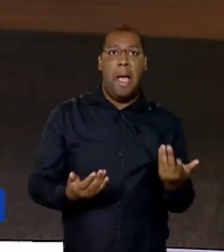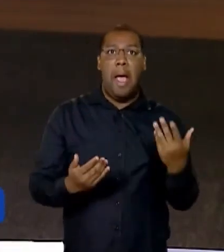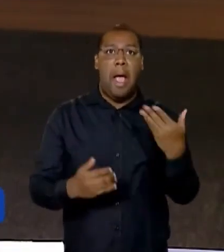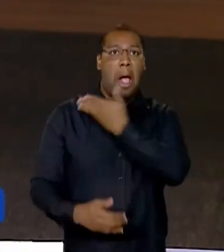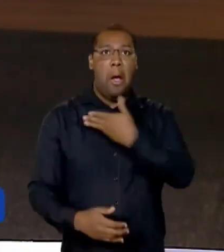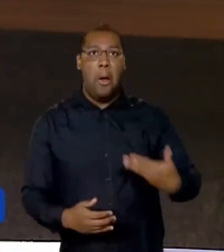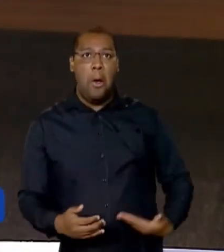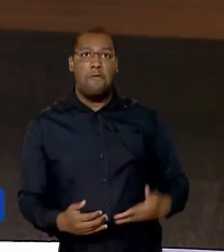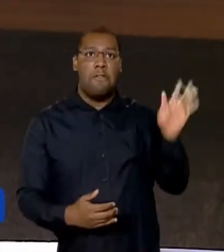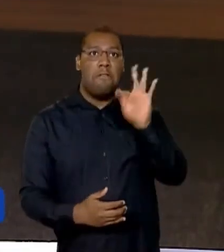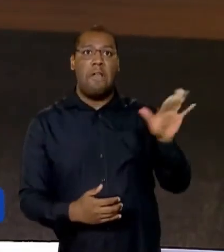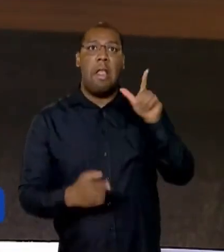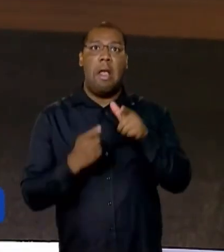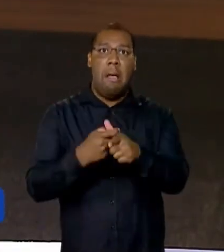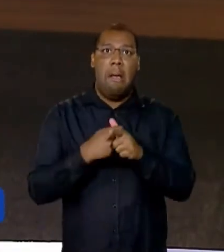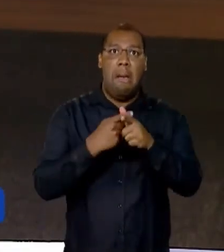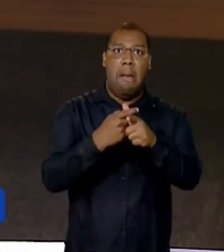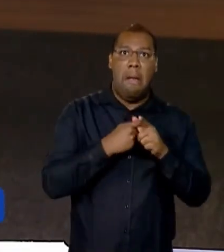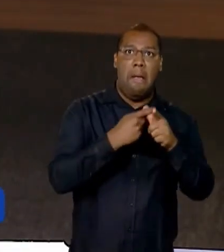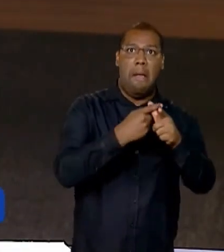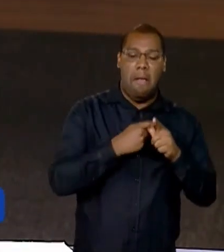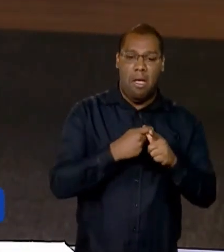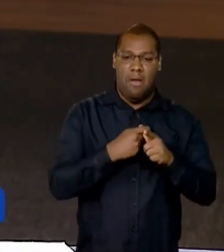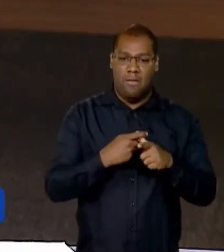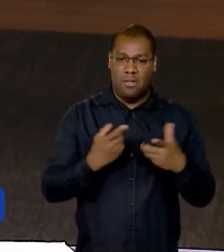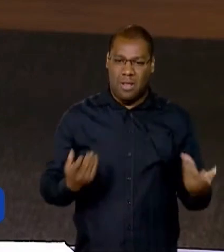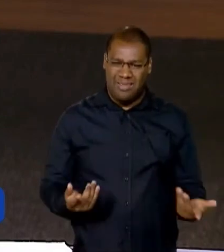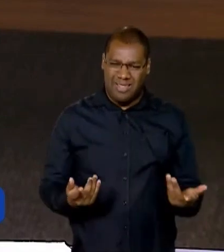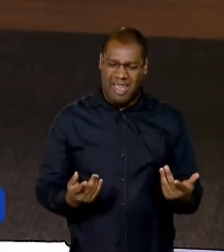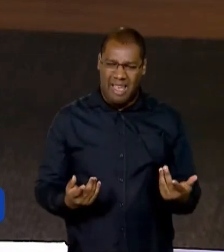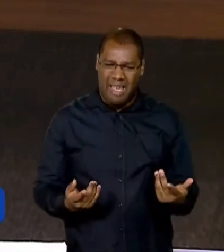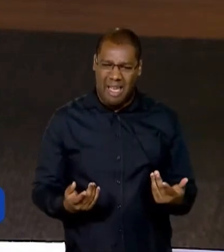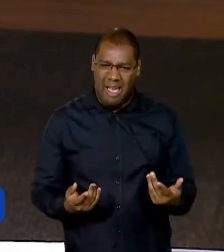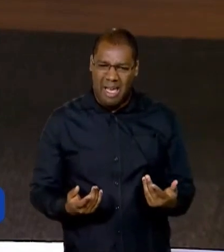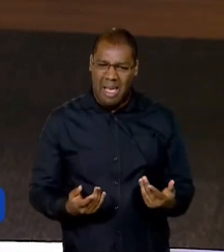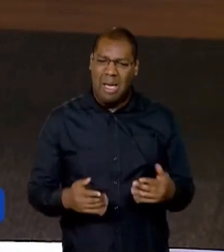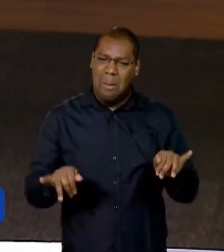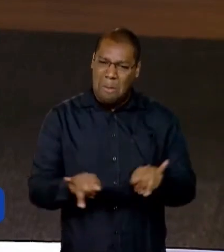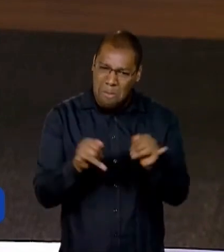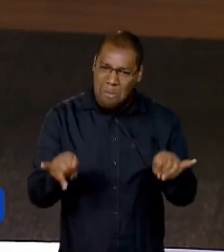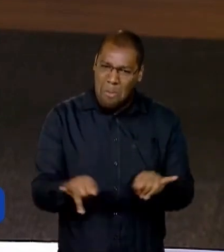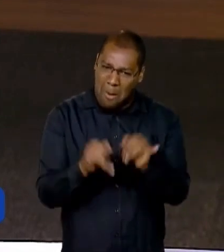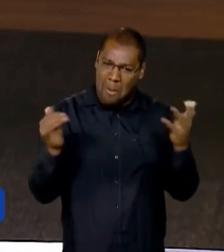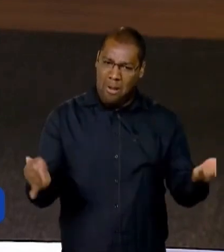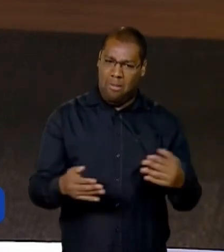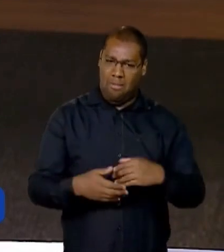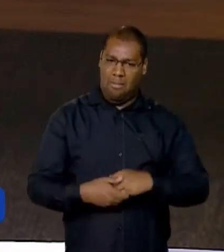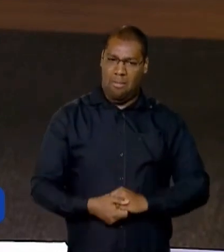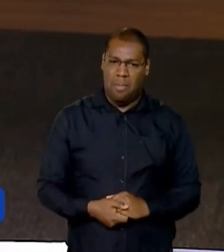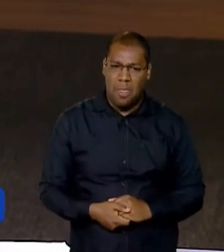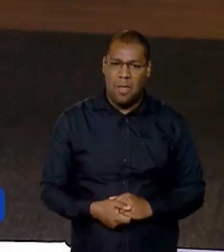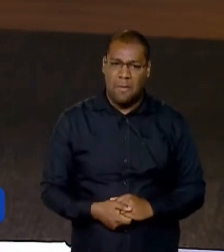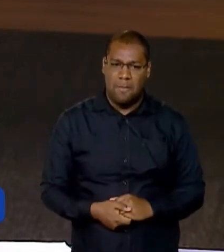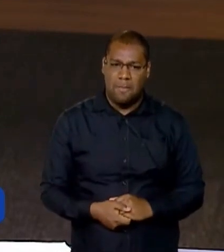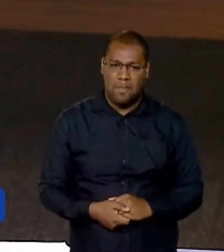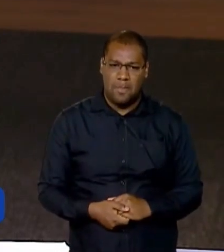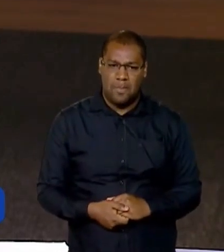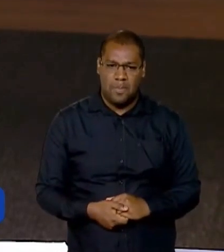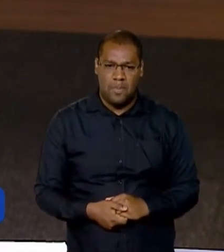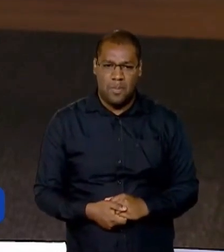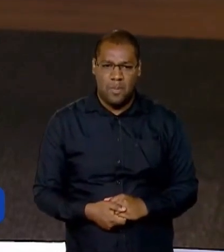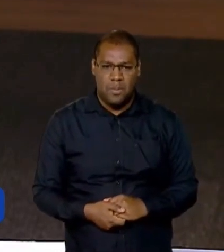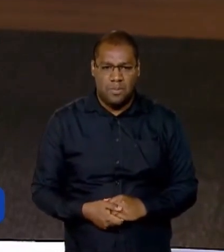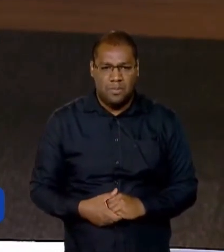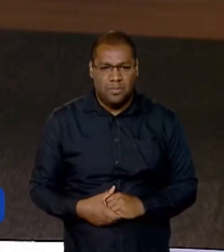sabe uma discussão inócua para um país sério como o país governado por mim e governado pela Dilma